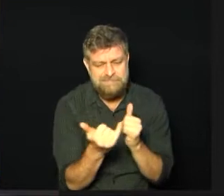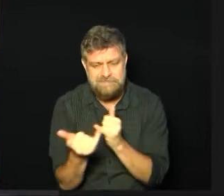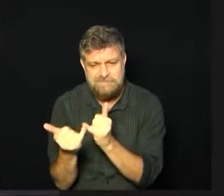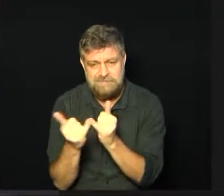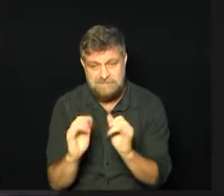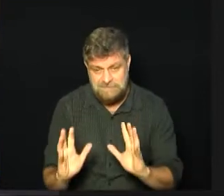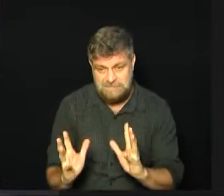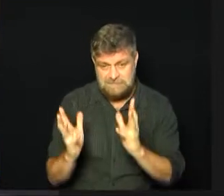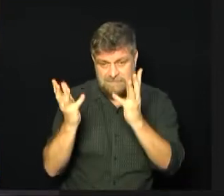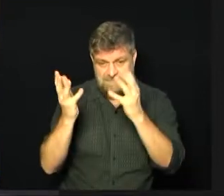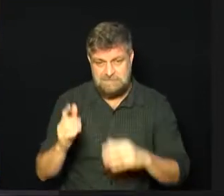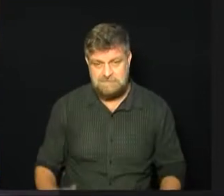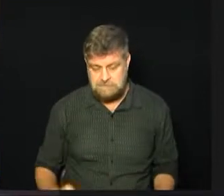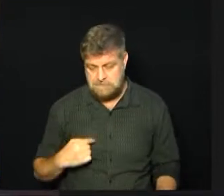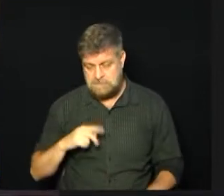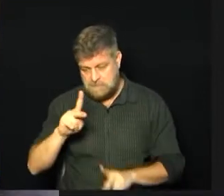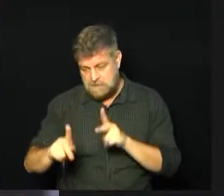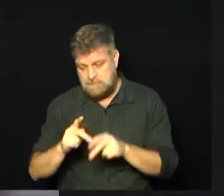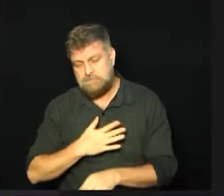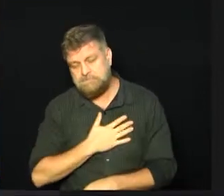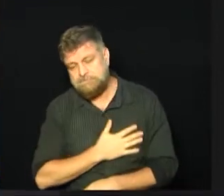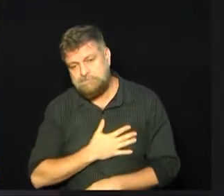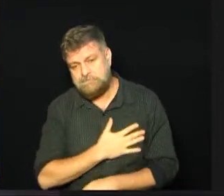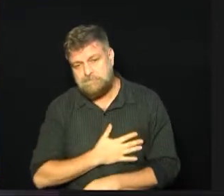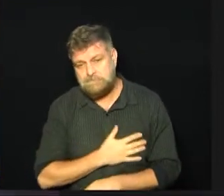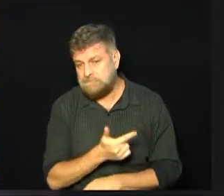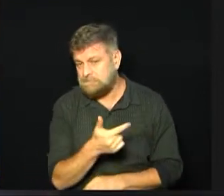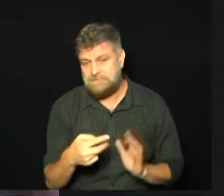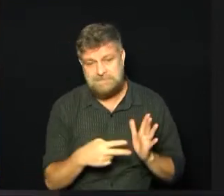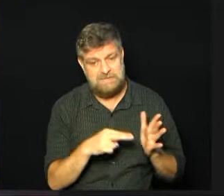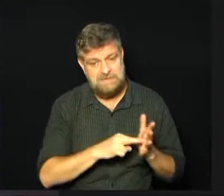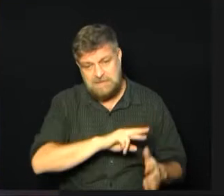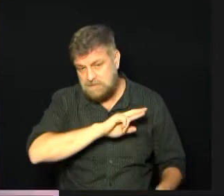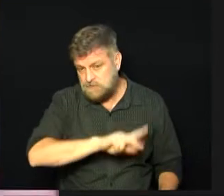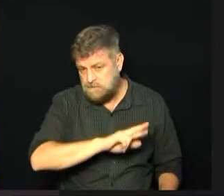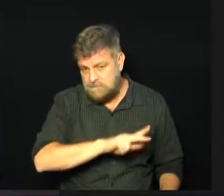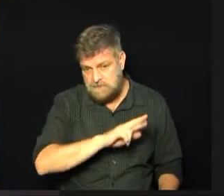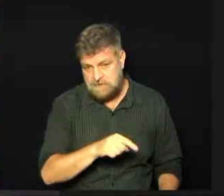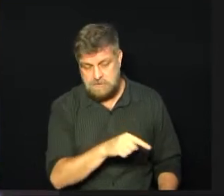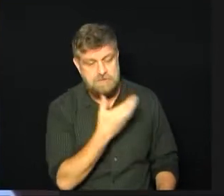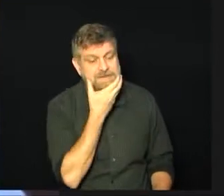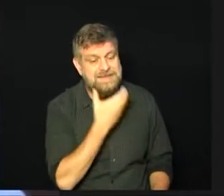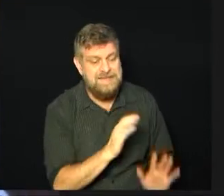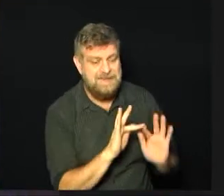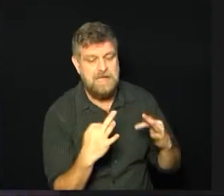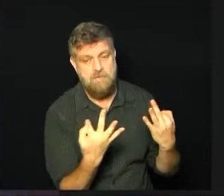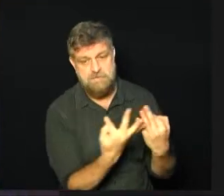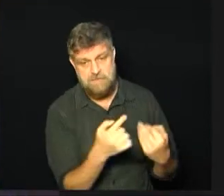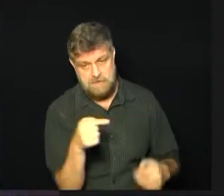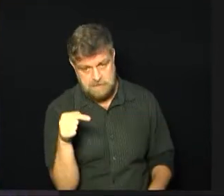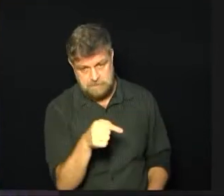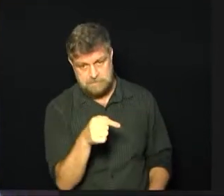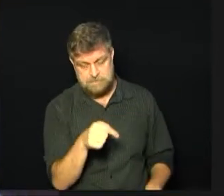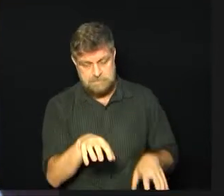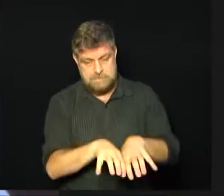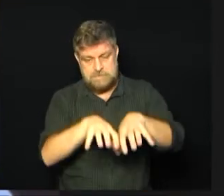que, embora seja muito querida pelas pessoas, não tem o mesmo significado do Natal, né? Que eu acho que tem